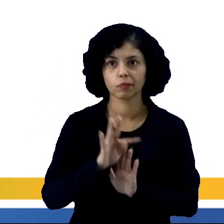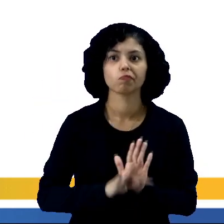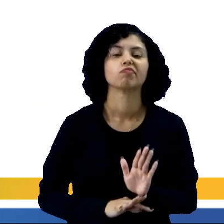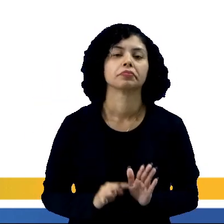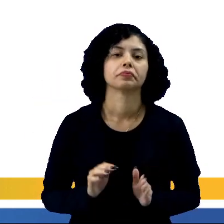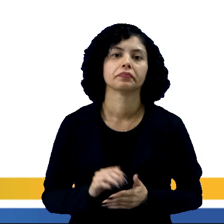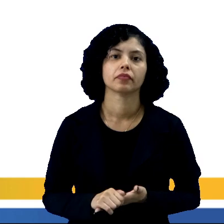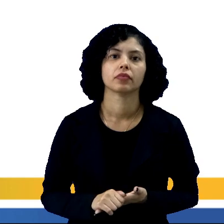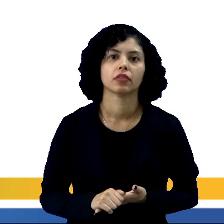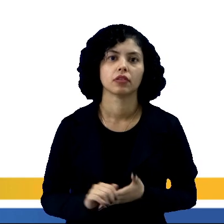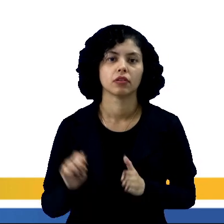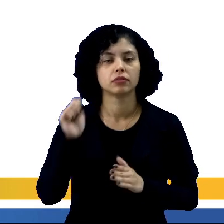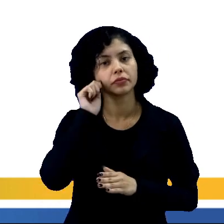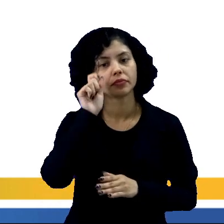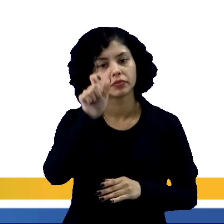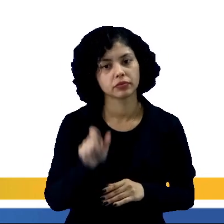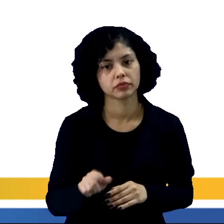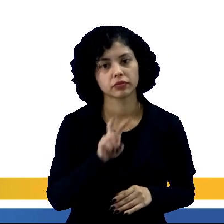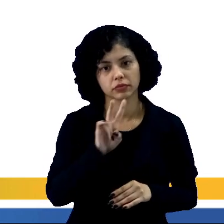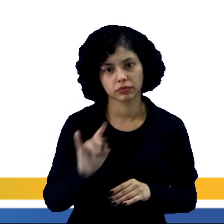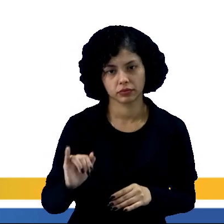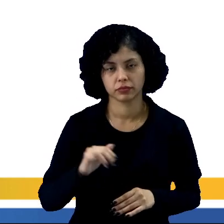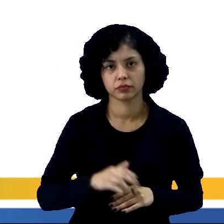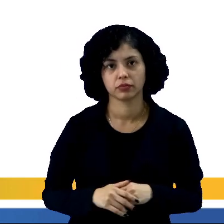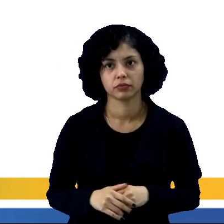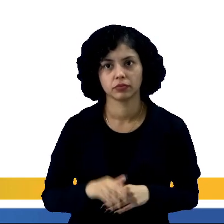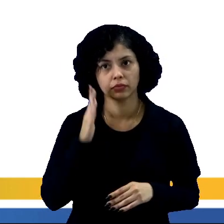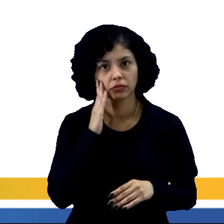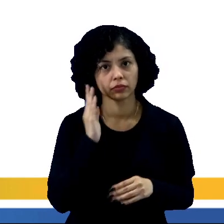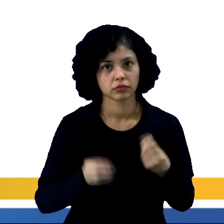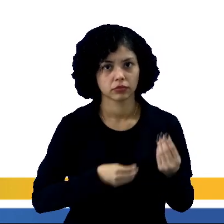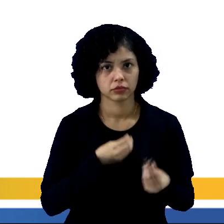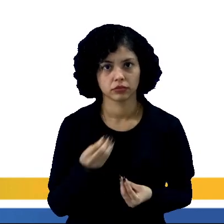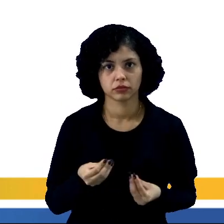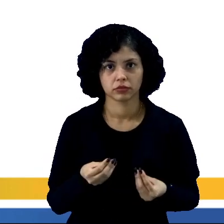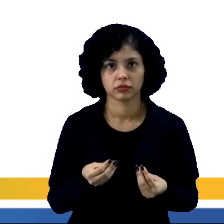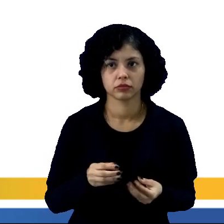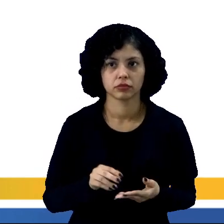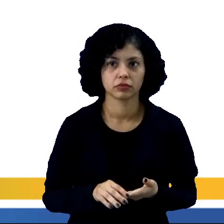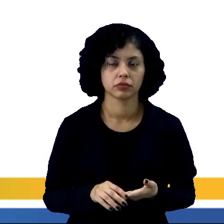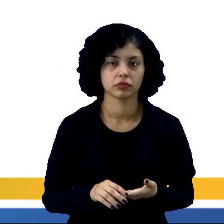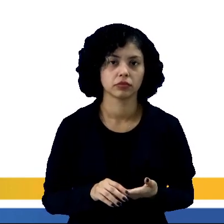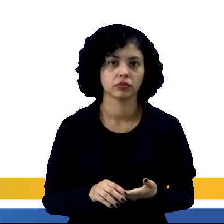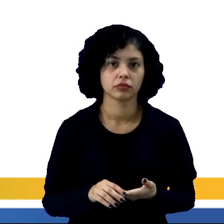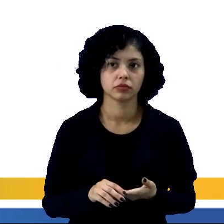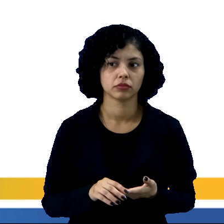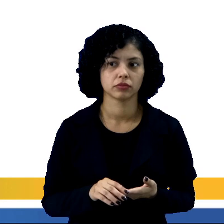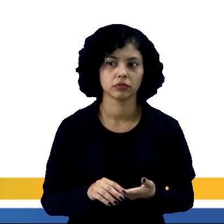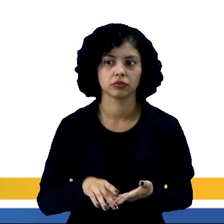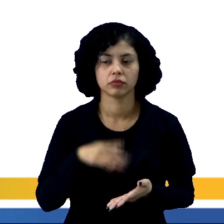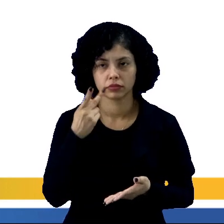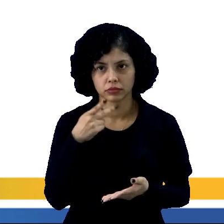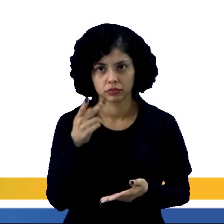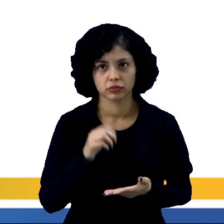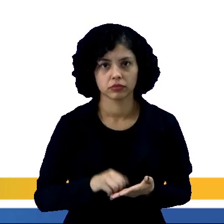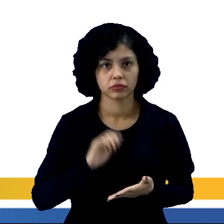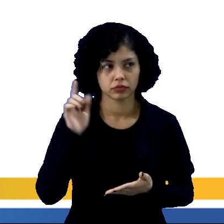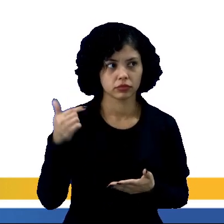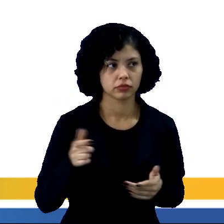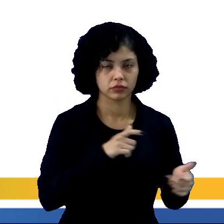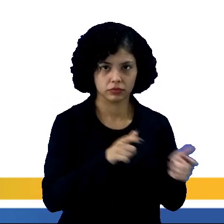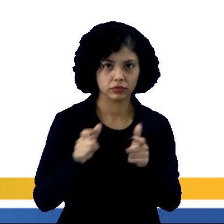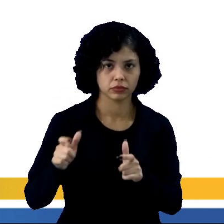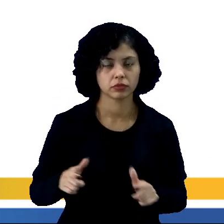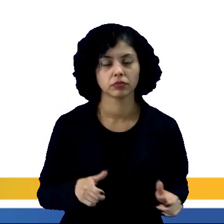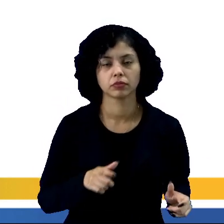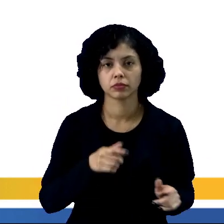Que o ator ele vai, né, entender como que o dramaturgo está falando